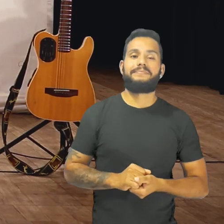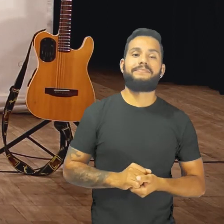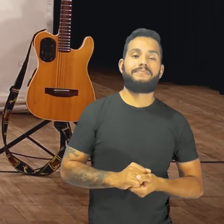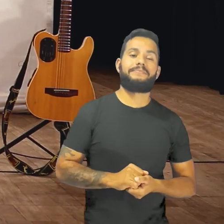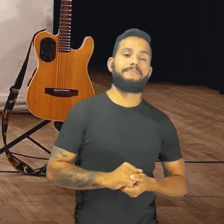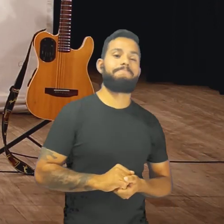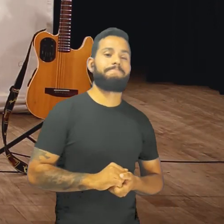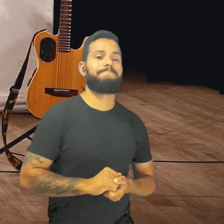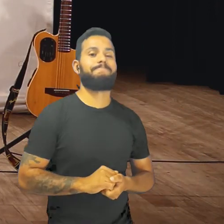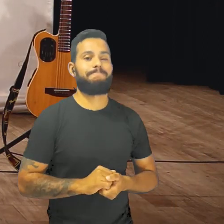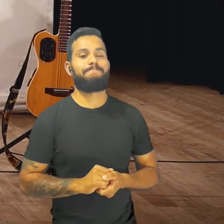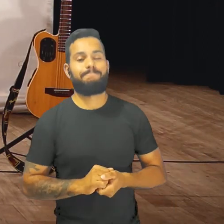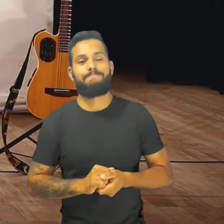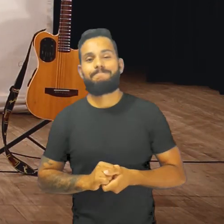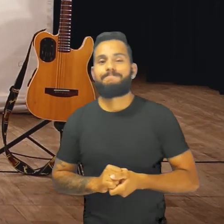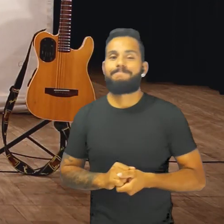Hey!